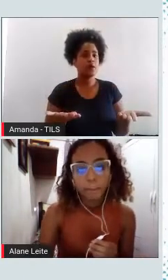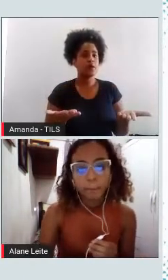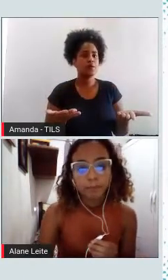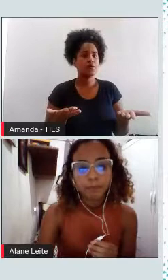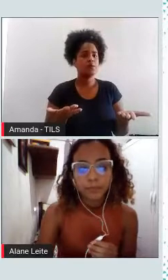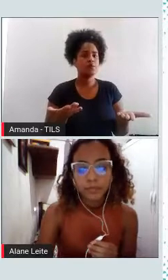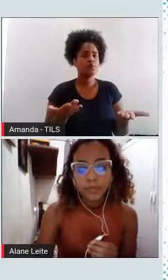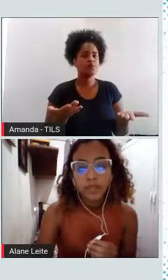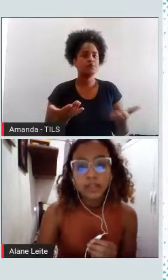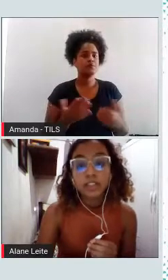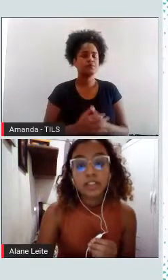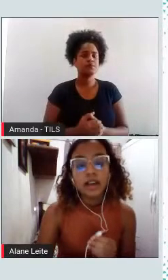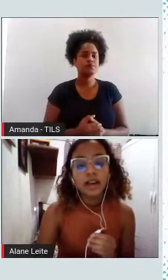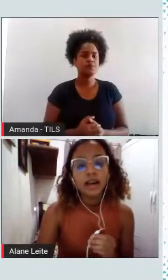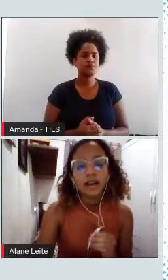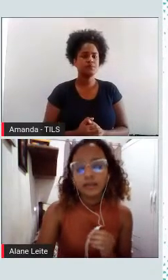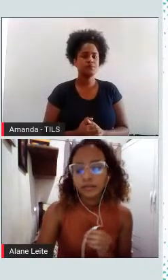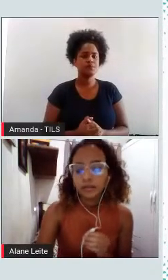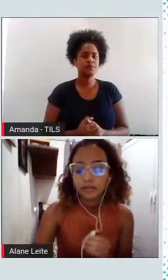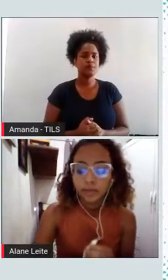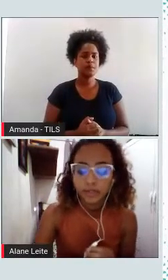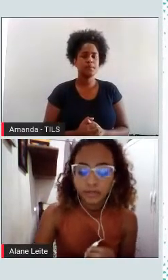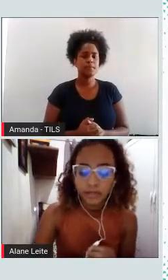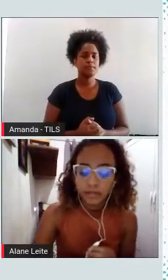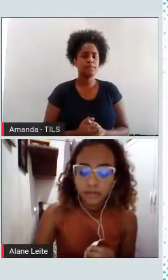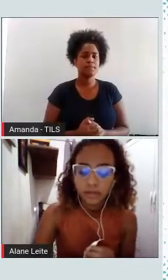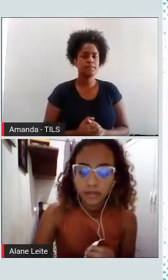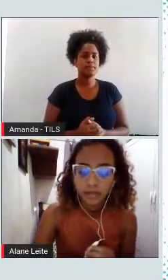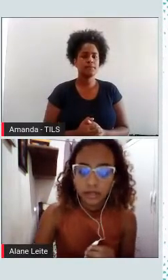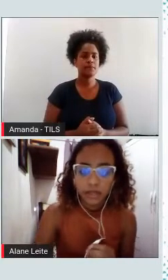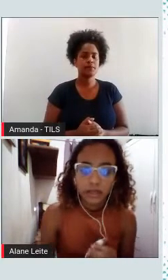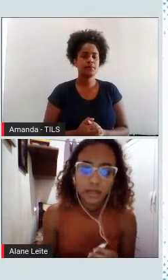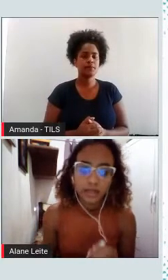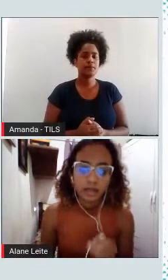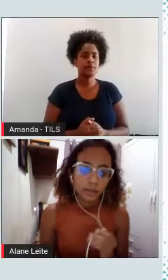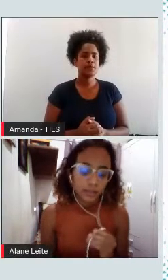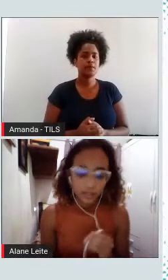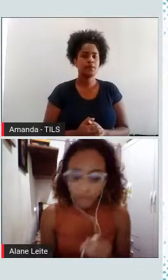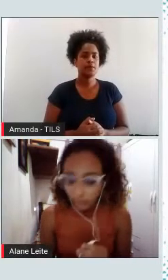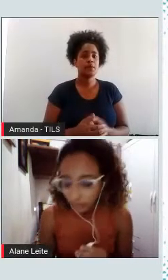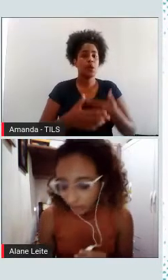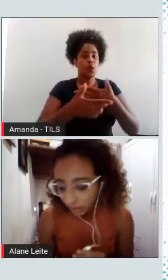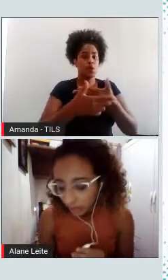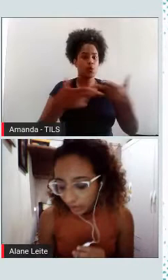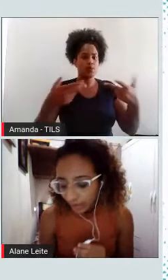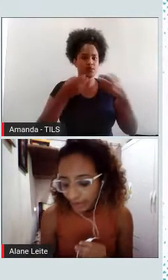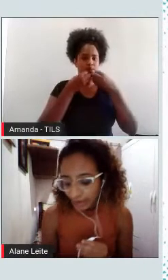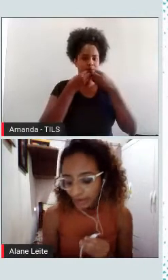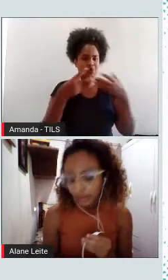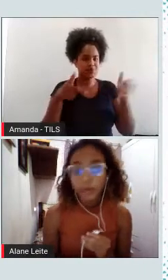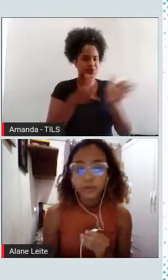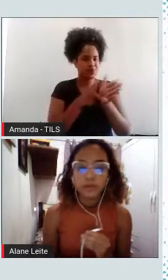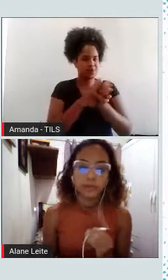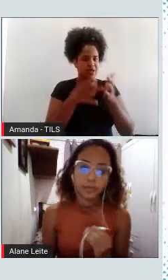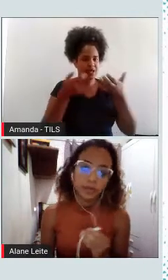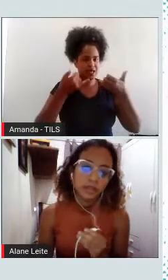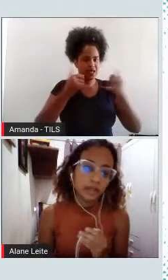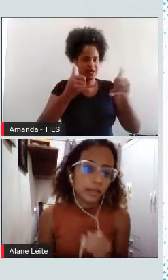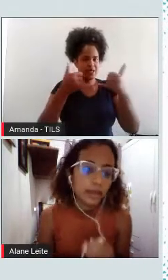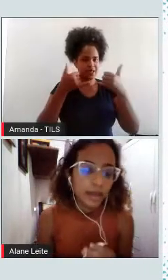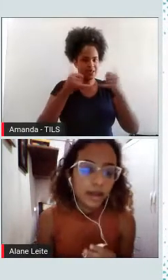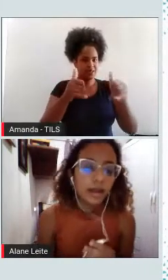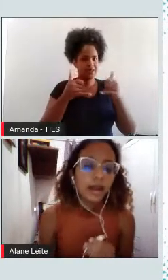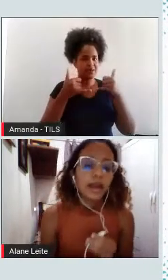né? Já um dos benefícios que a química traz para a gente, onde químicos